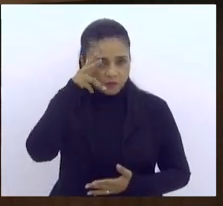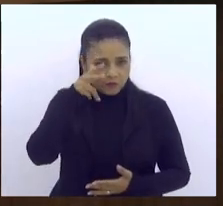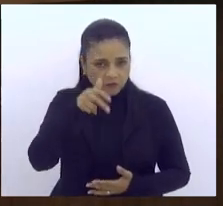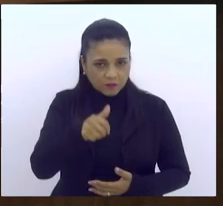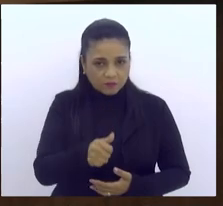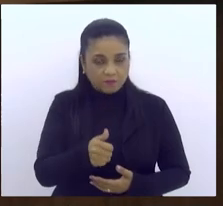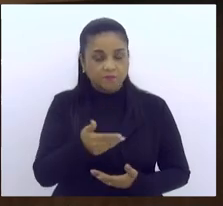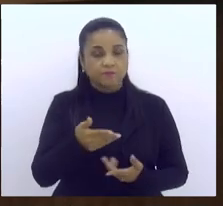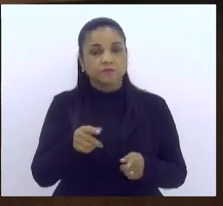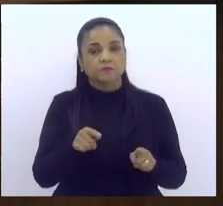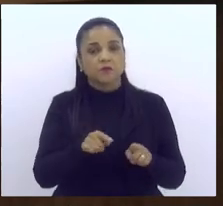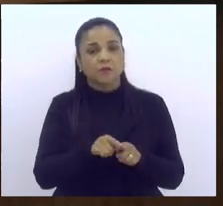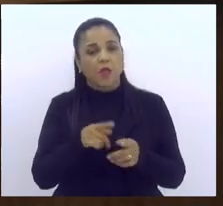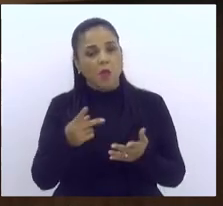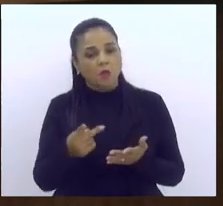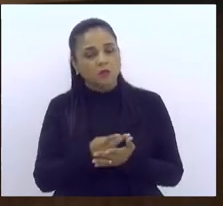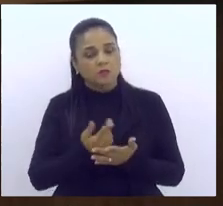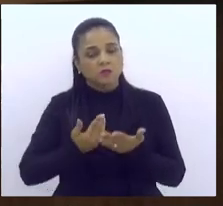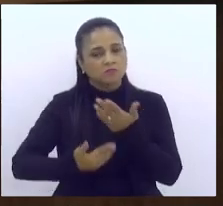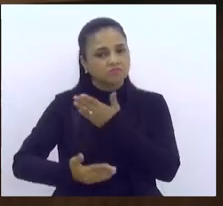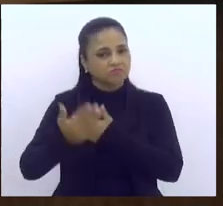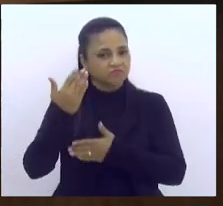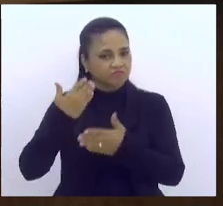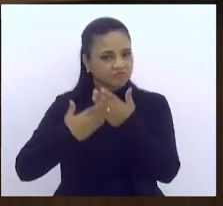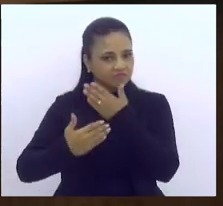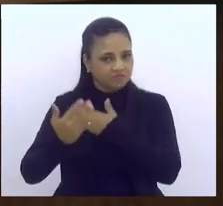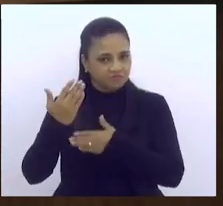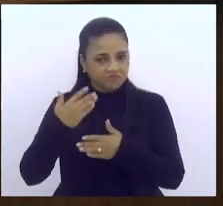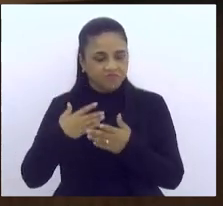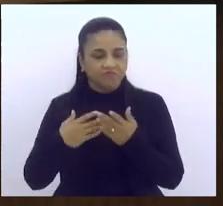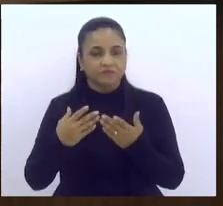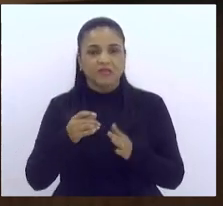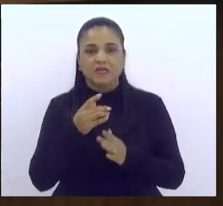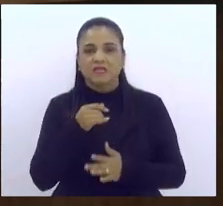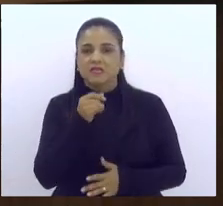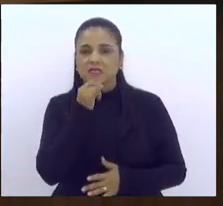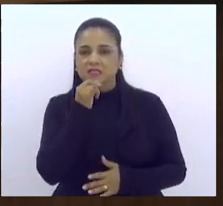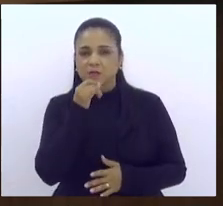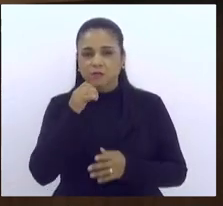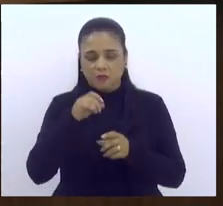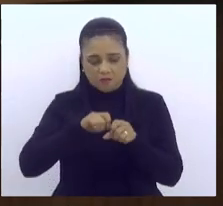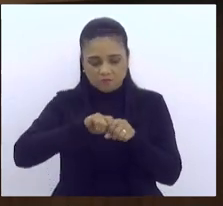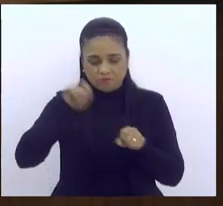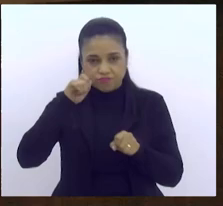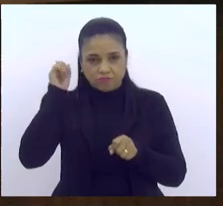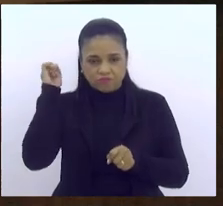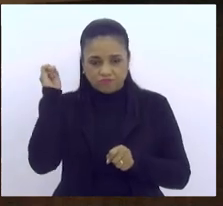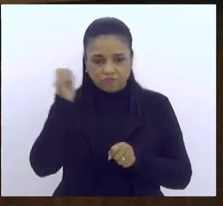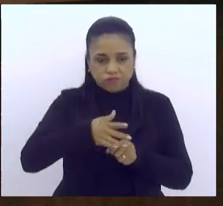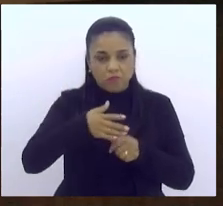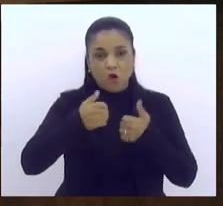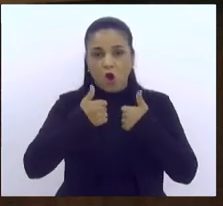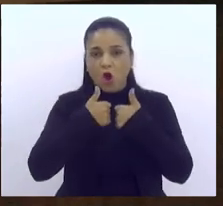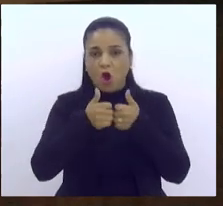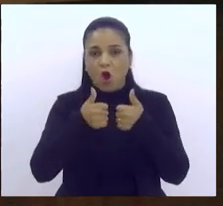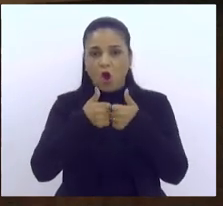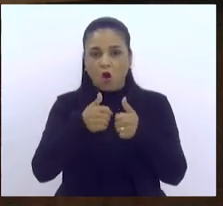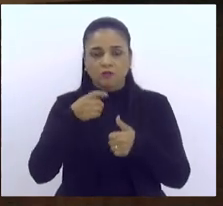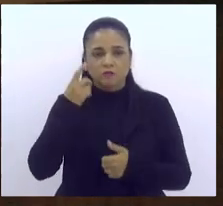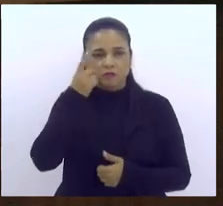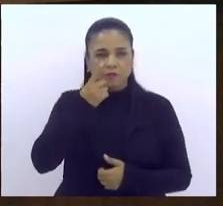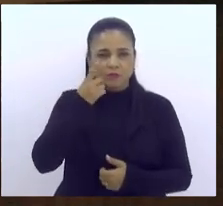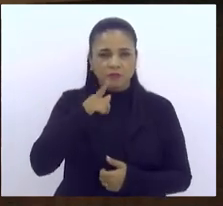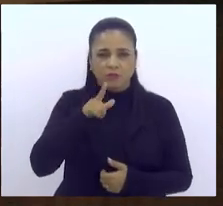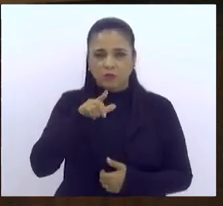também aconteceram em outros episódios, como, por exemplo, aquele da granada dentro do ônibus, com a deputada